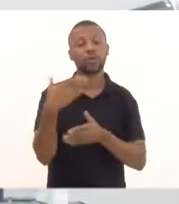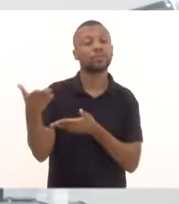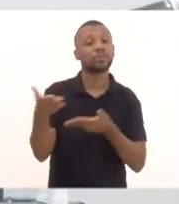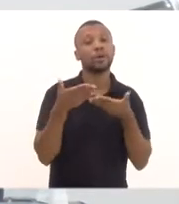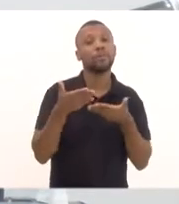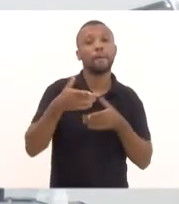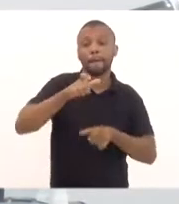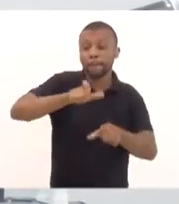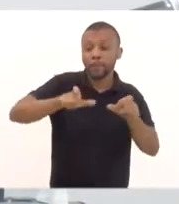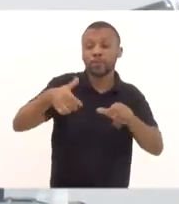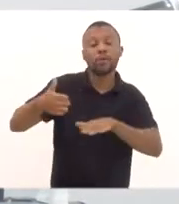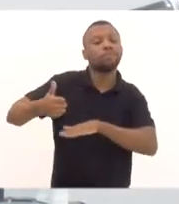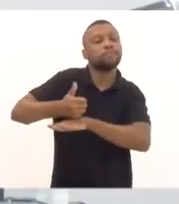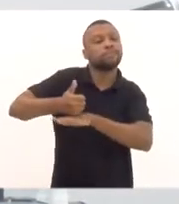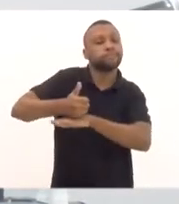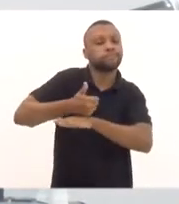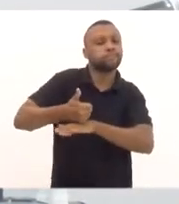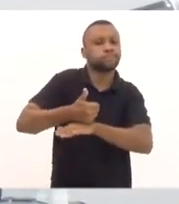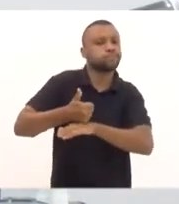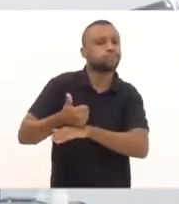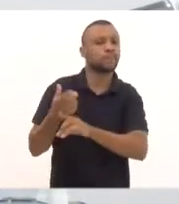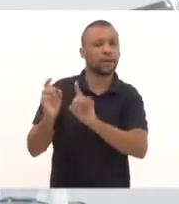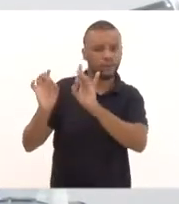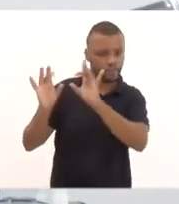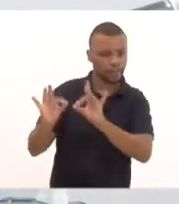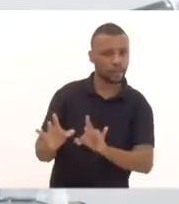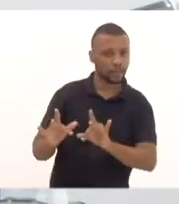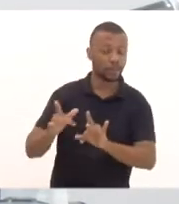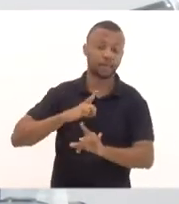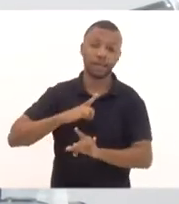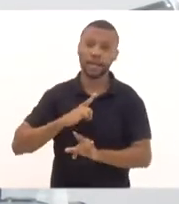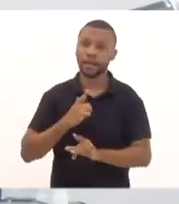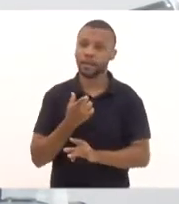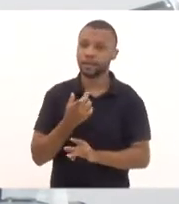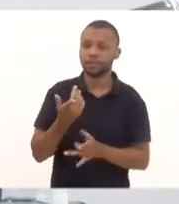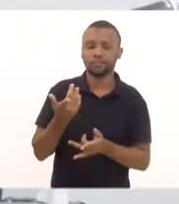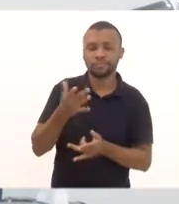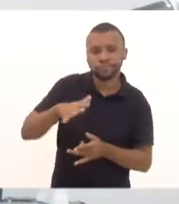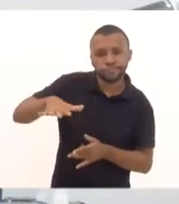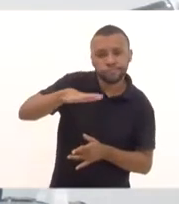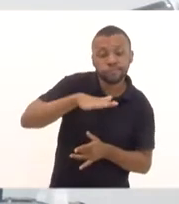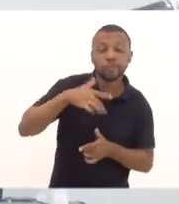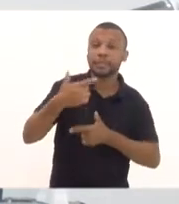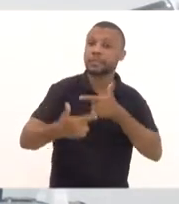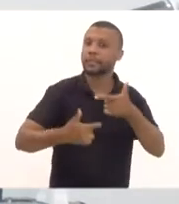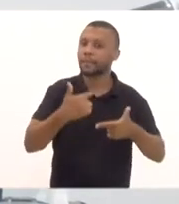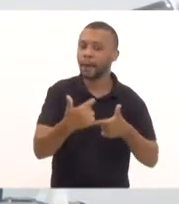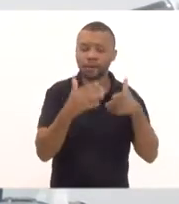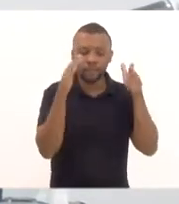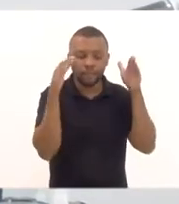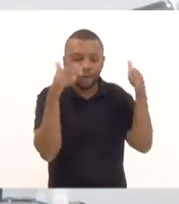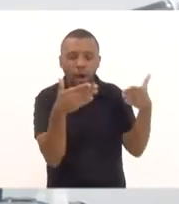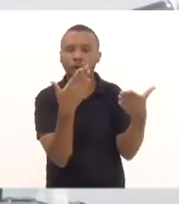especialistas eu acho tá corretíssimo né Tem alguns bons quadros do Rio de Janeiro prestador de pesquisadores se dedica ao estudo do modal Ferroviário